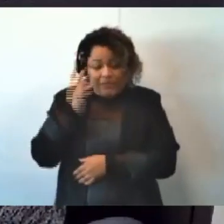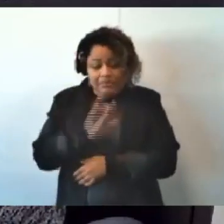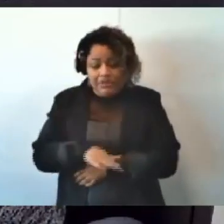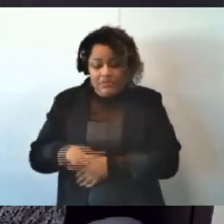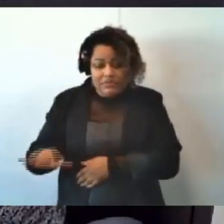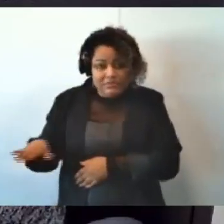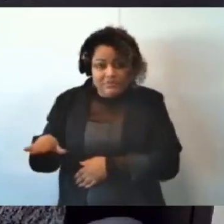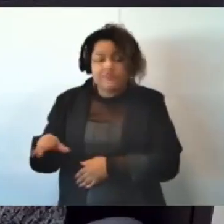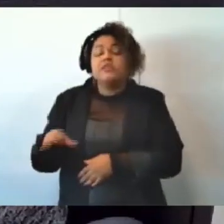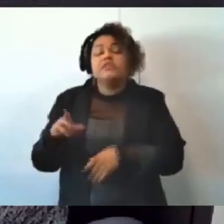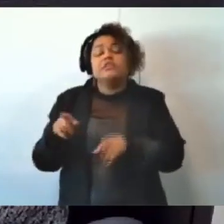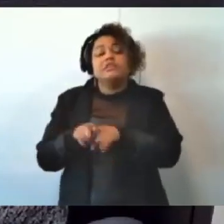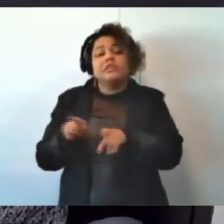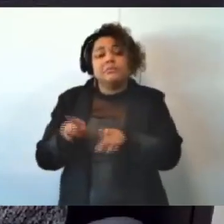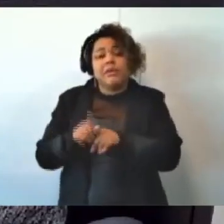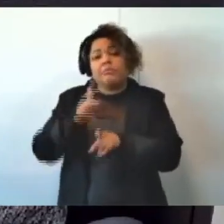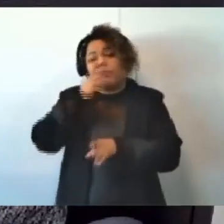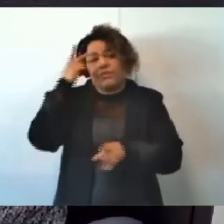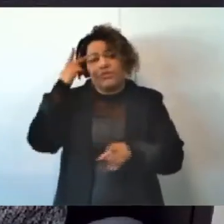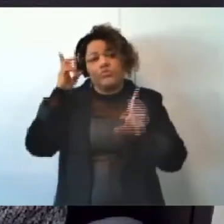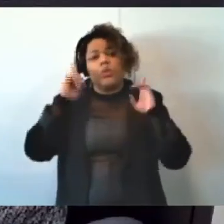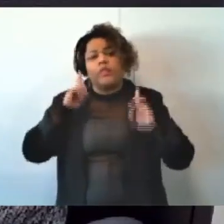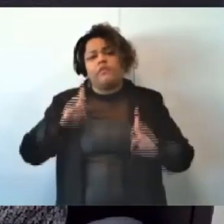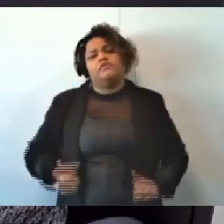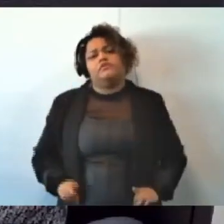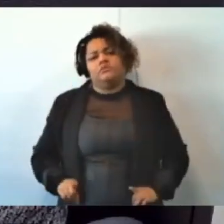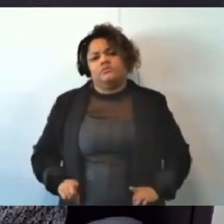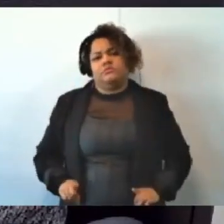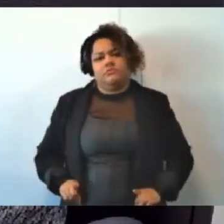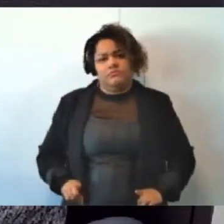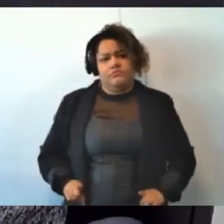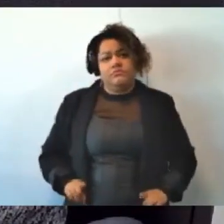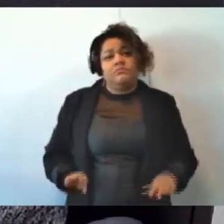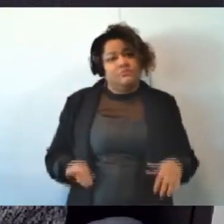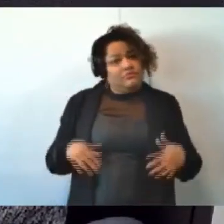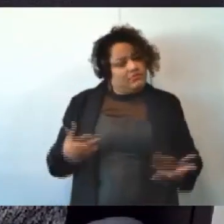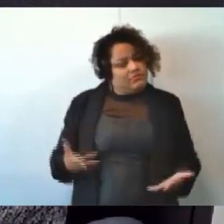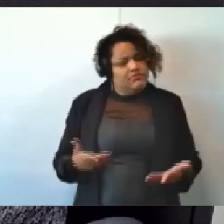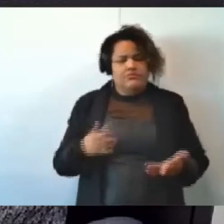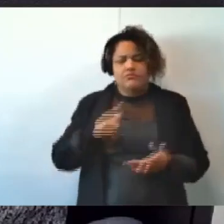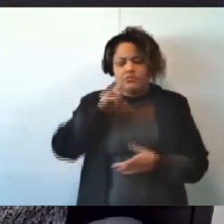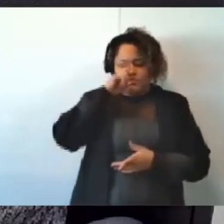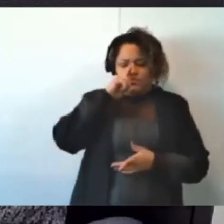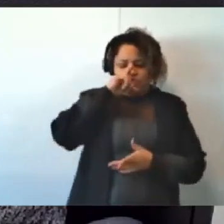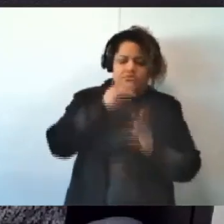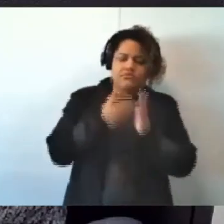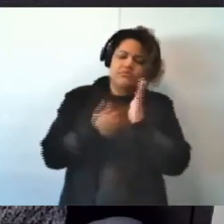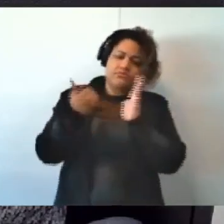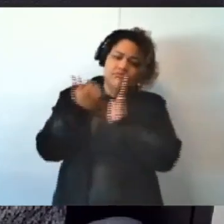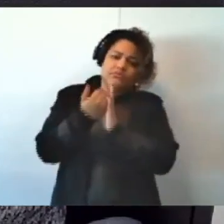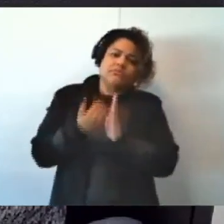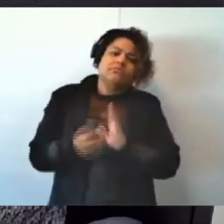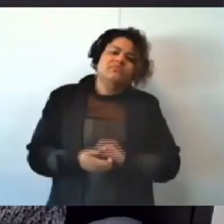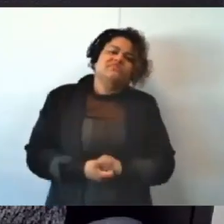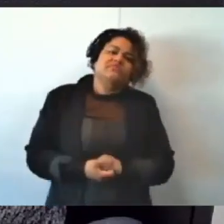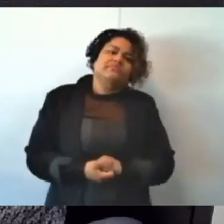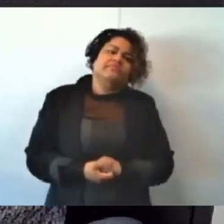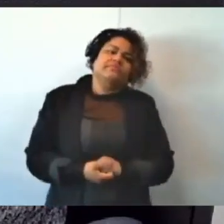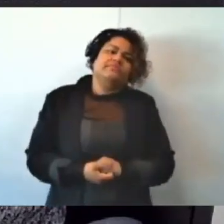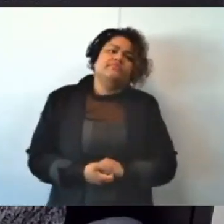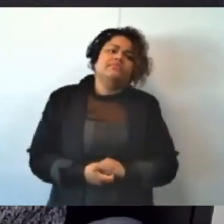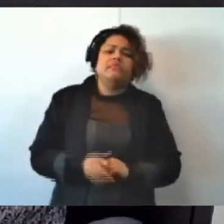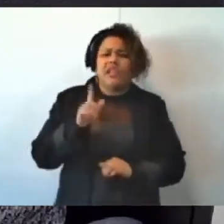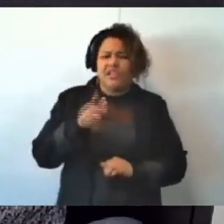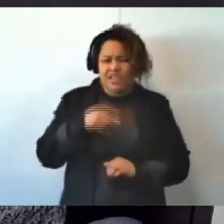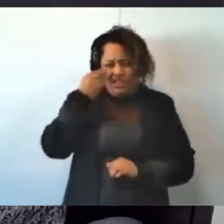desastre certo. Esse fechamento que foi feito no final do ano, que impediram a conversão para a